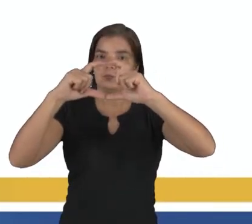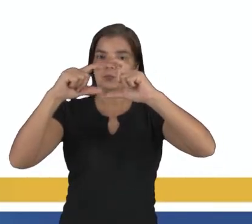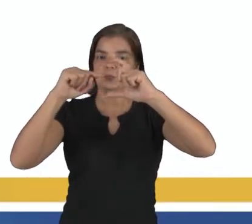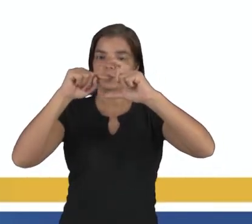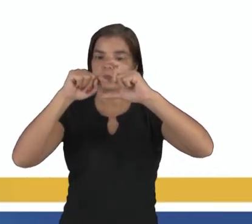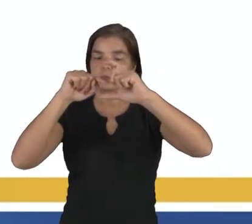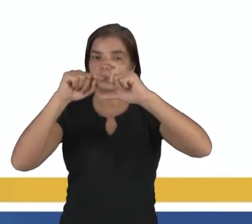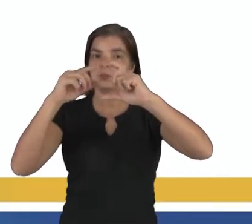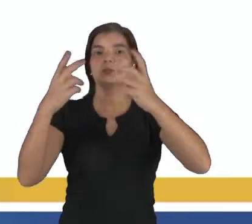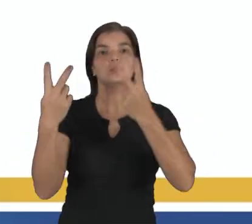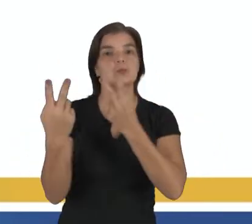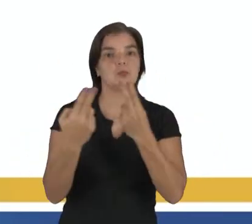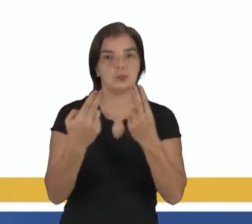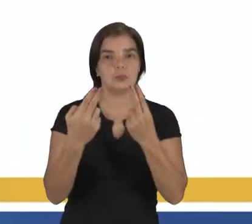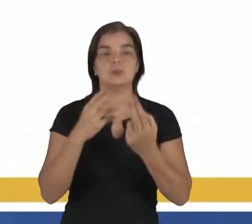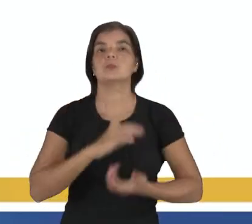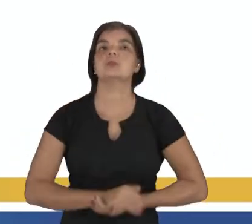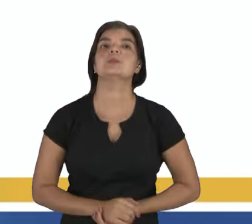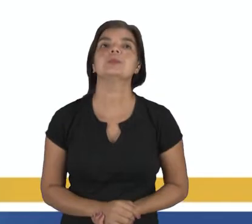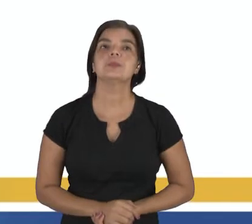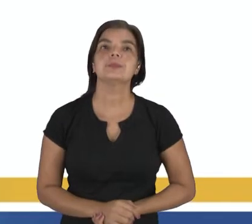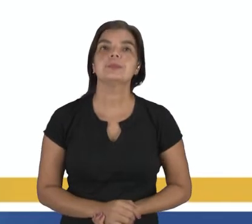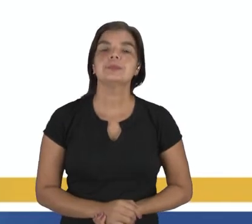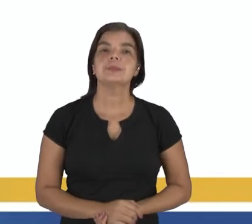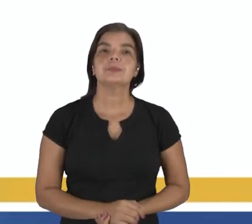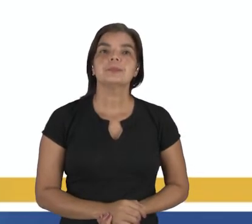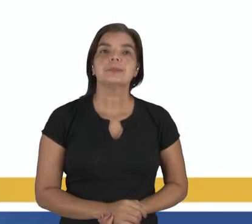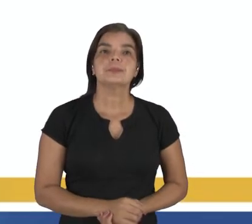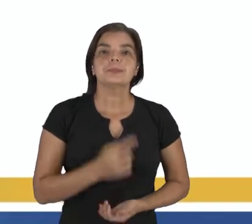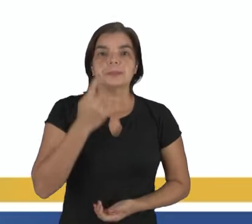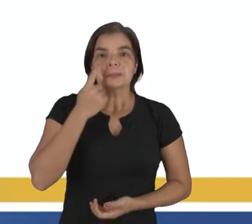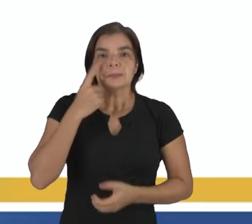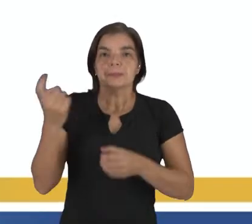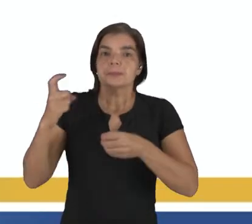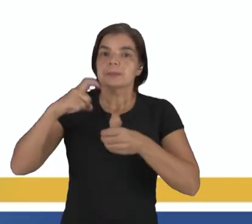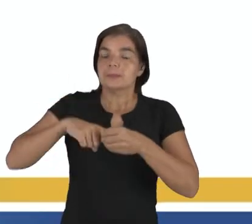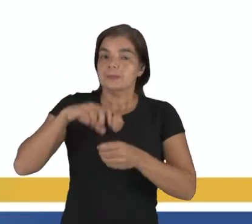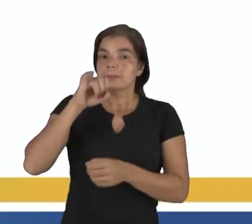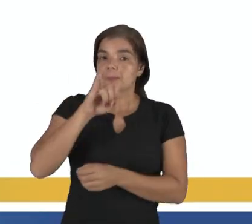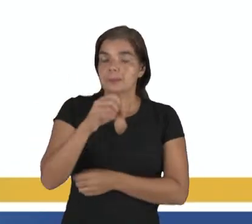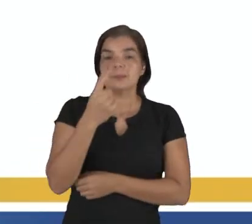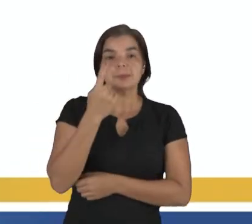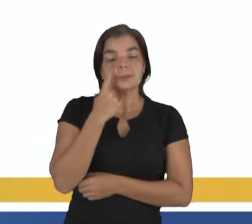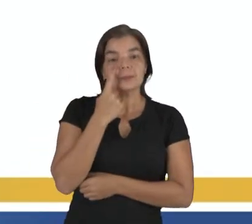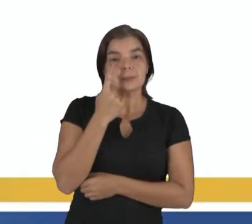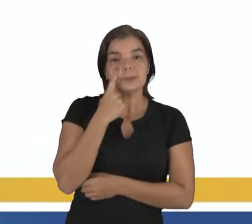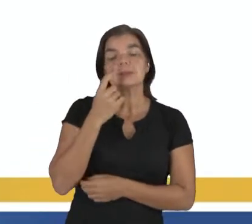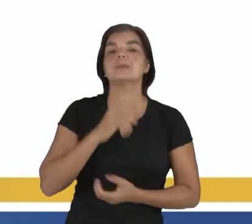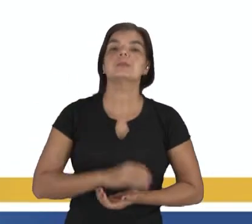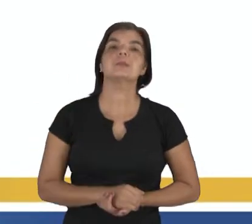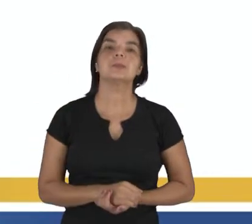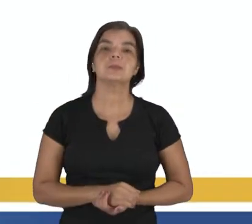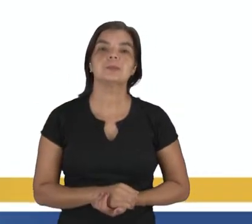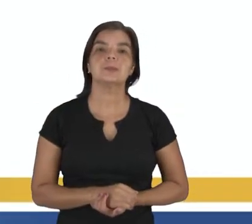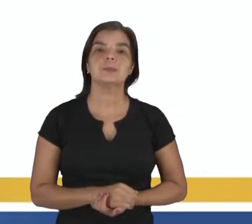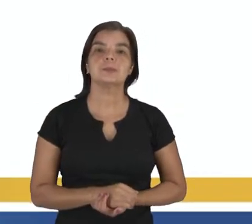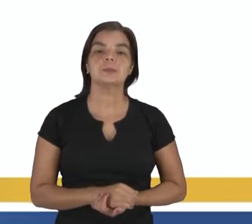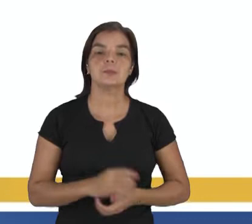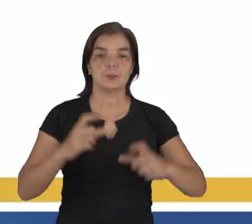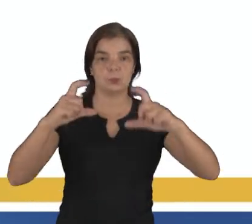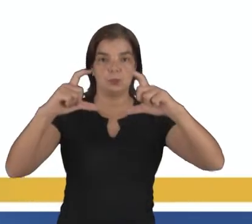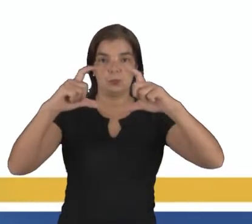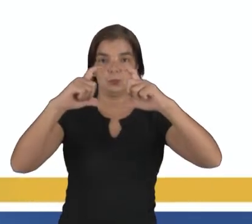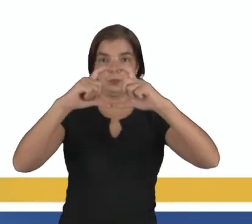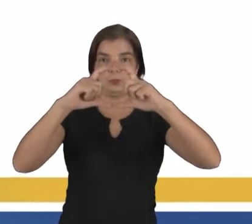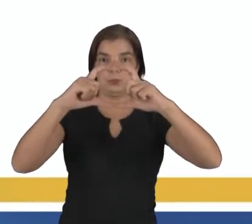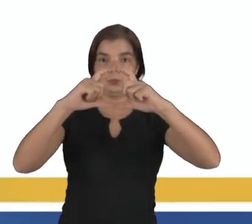mesma. Então, voltando aqui só um pouco, se vocês puxar um